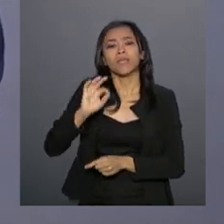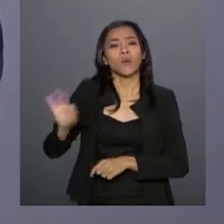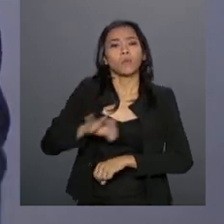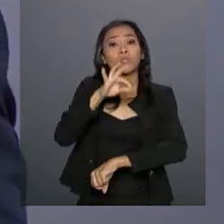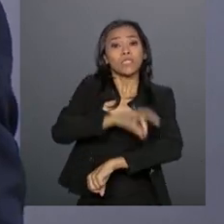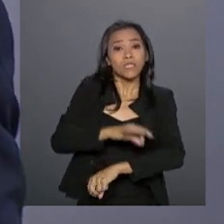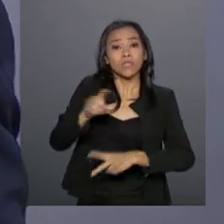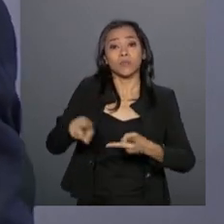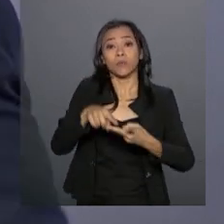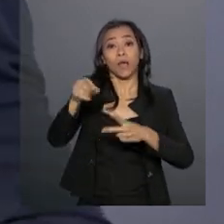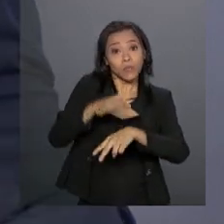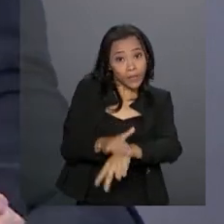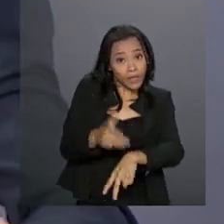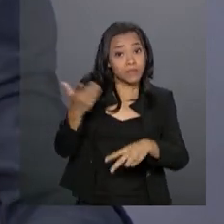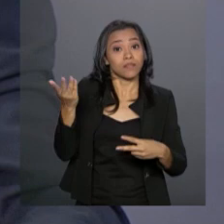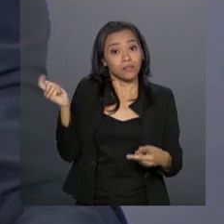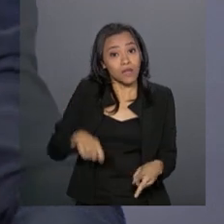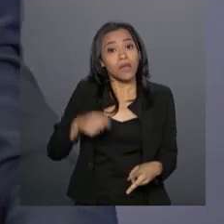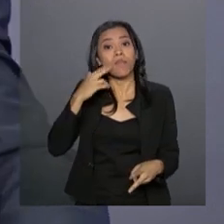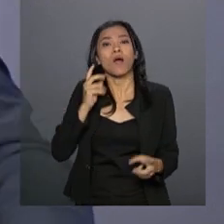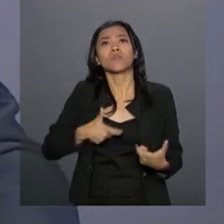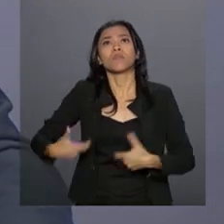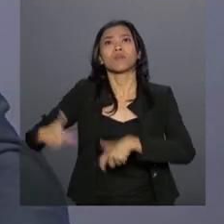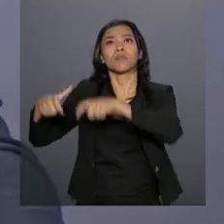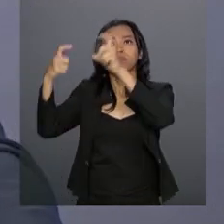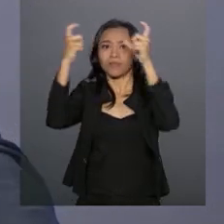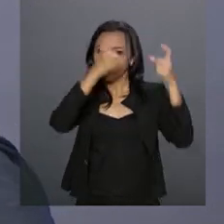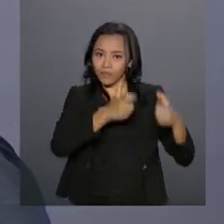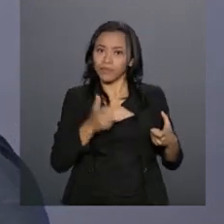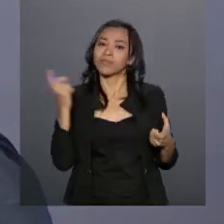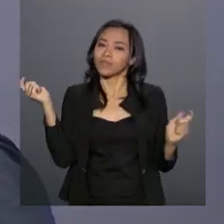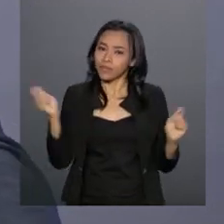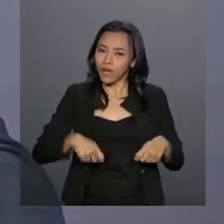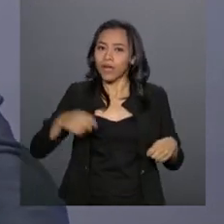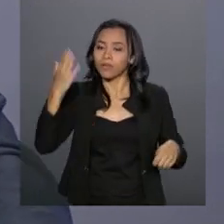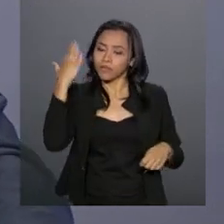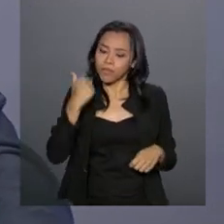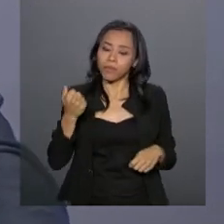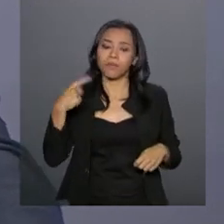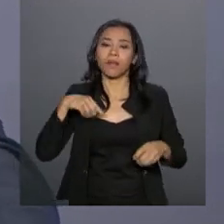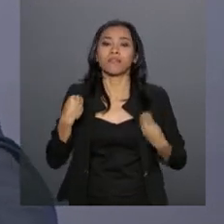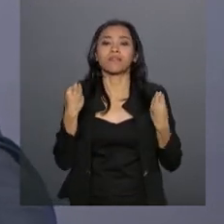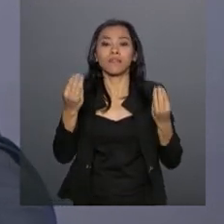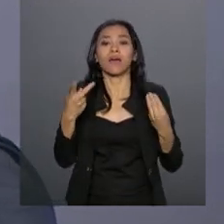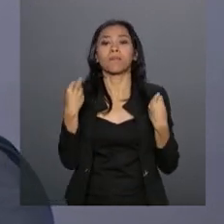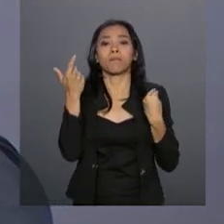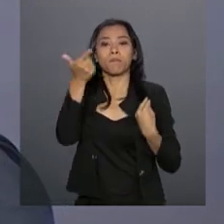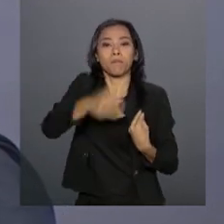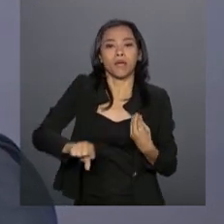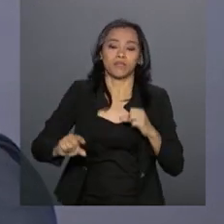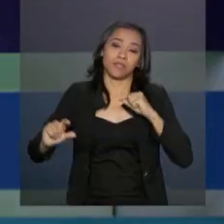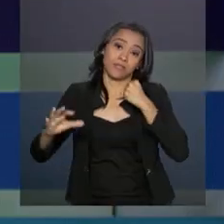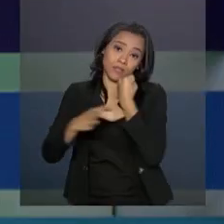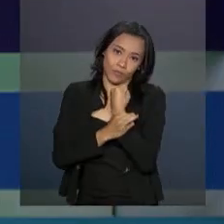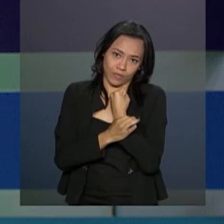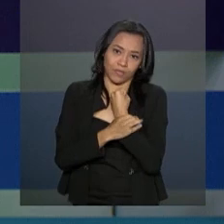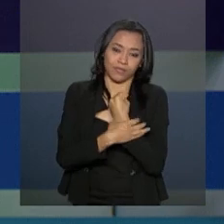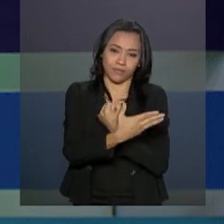a presença da doença e aí apoiarmos e trazermos mais segurança à nossa população.